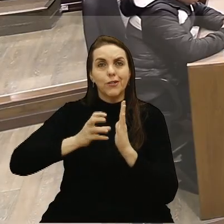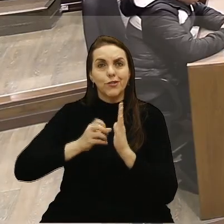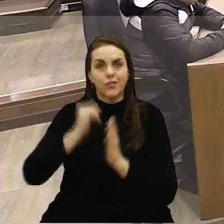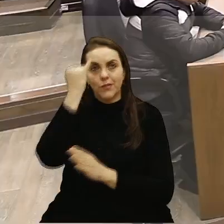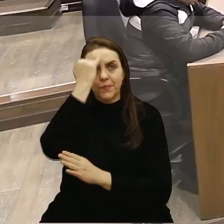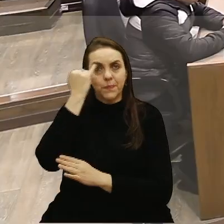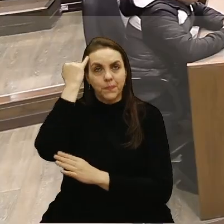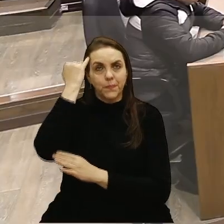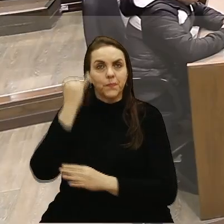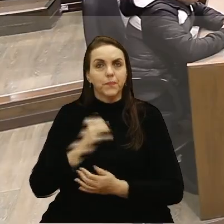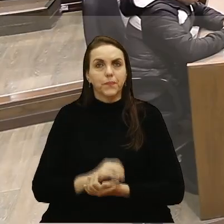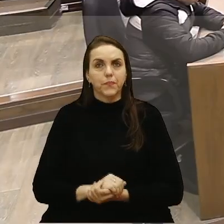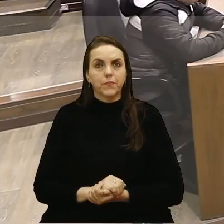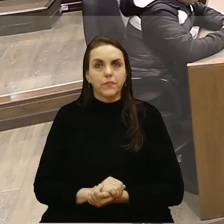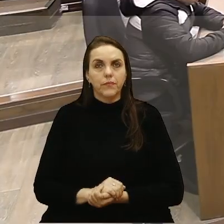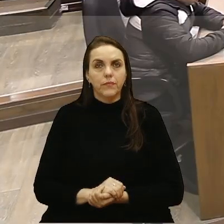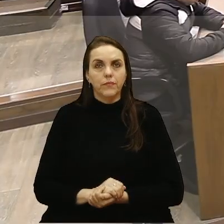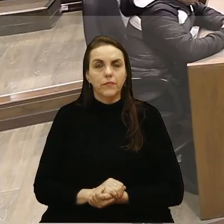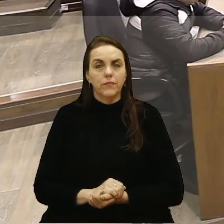D'Ambrossi,